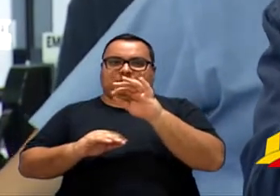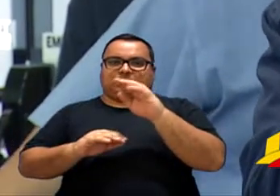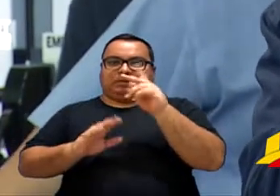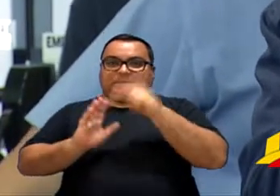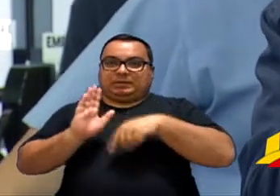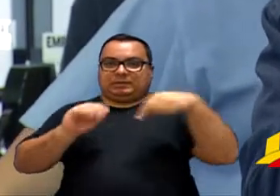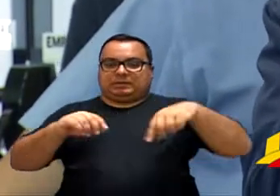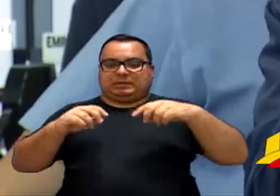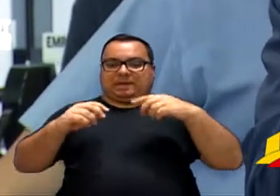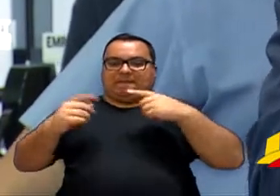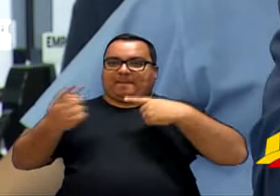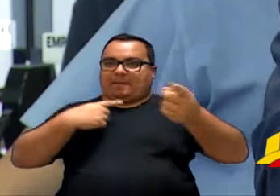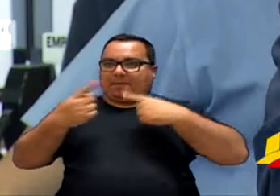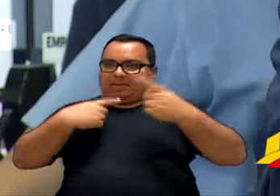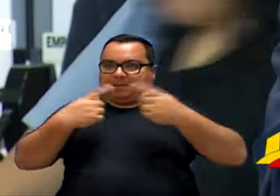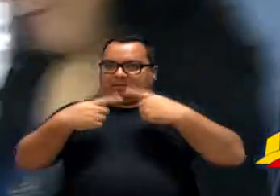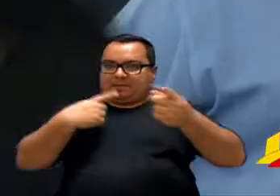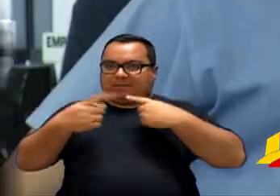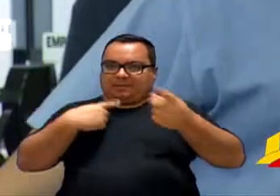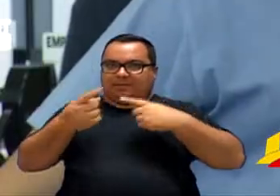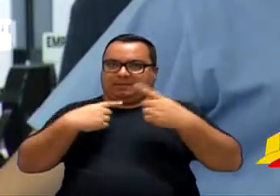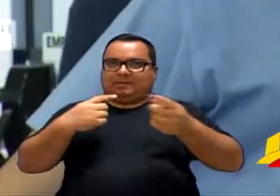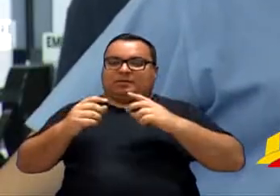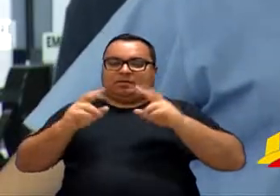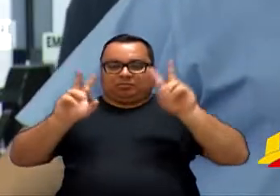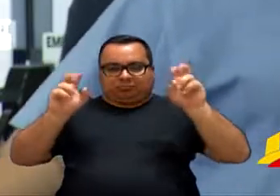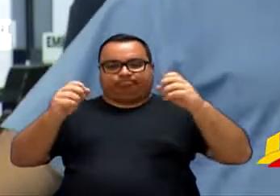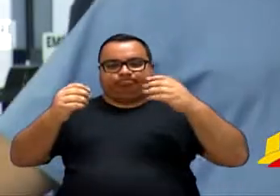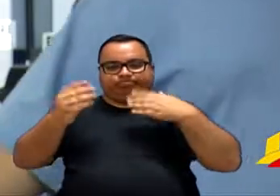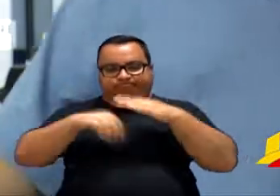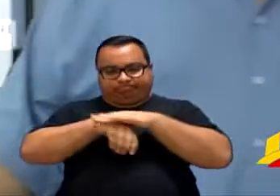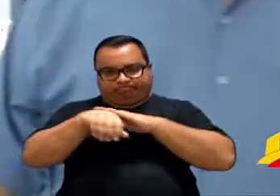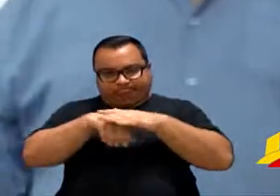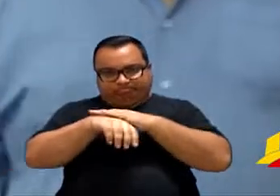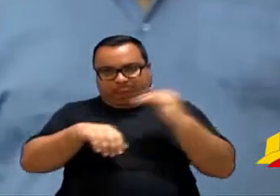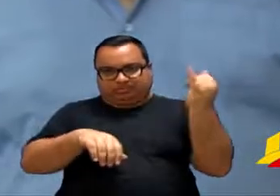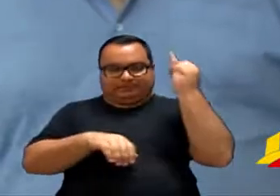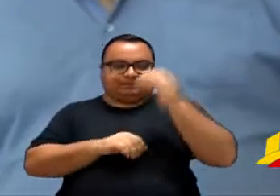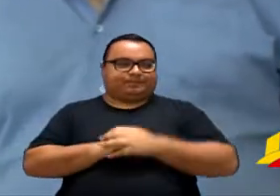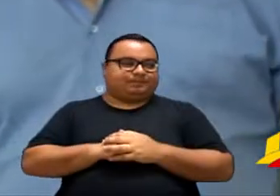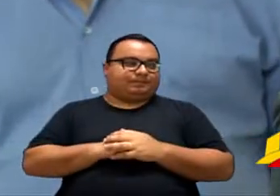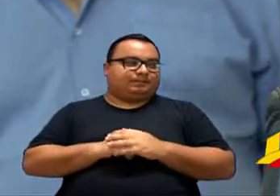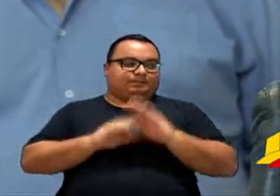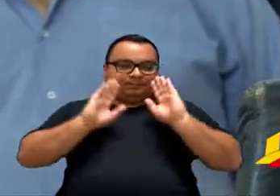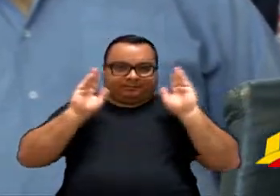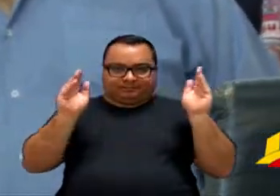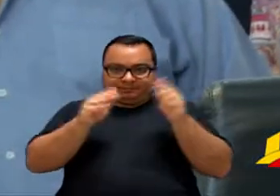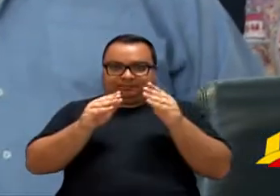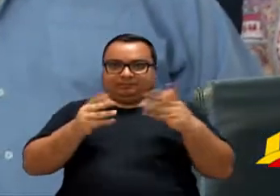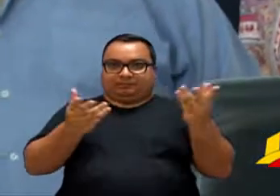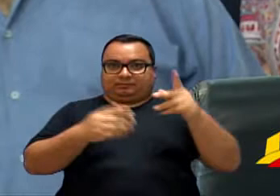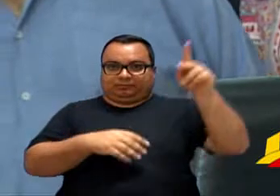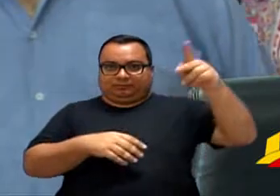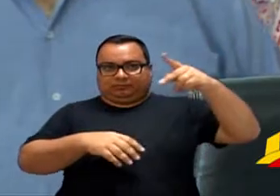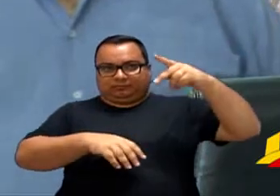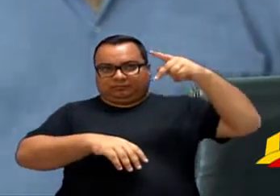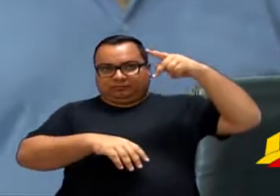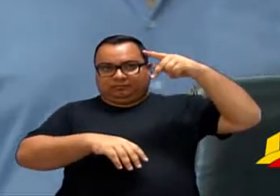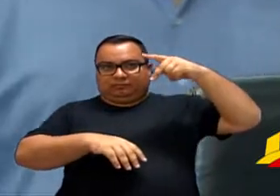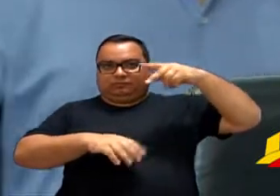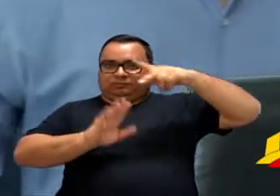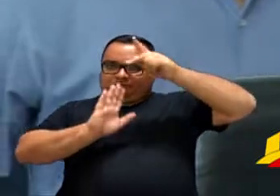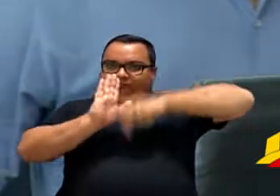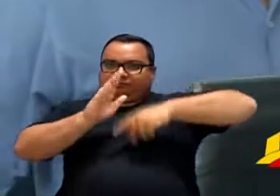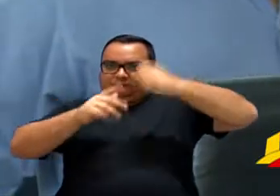quer trazer o debate sempre para o plenário né para discutir o projeto mas vou me atentar ao projeto que o senhor apresentou aí que eu acho